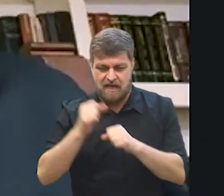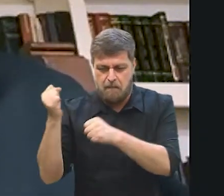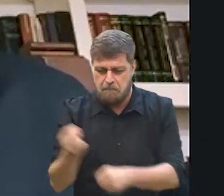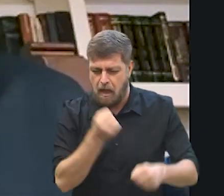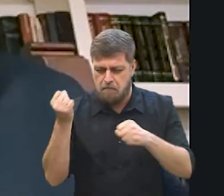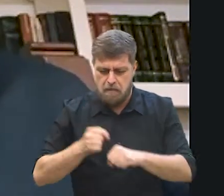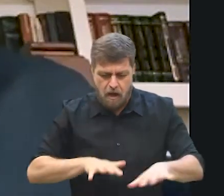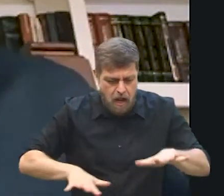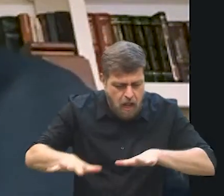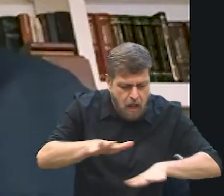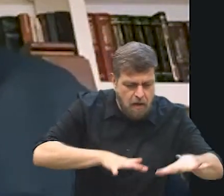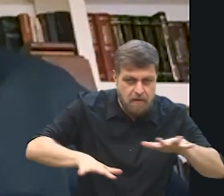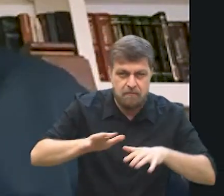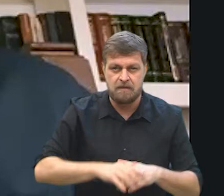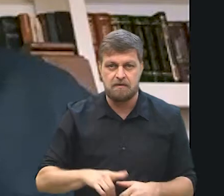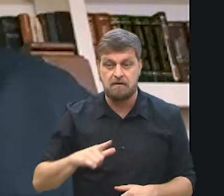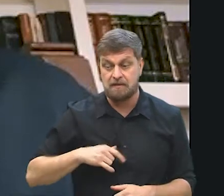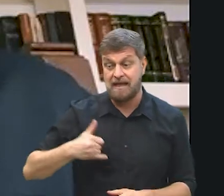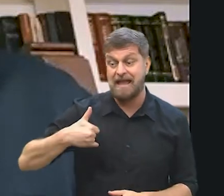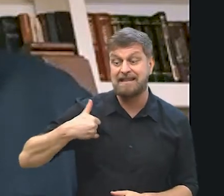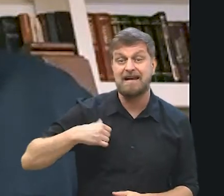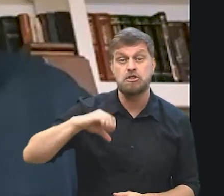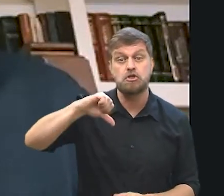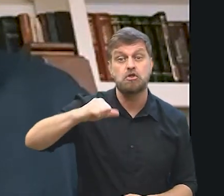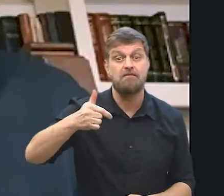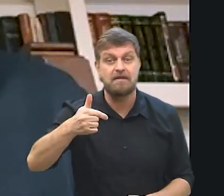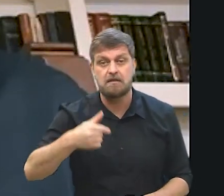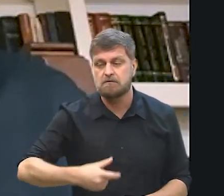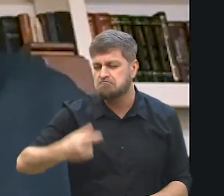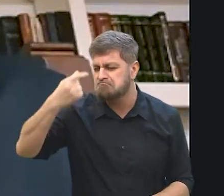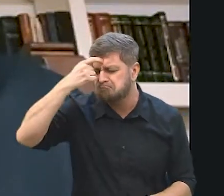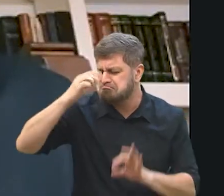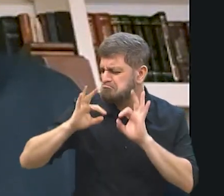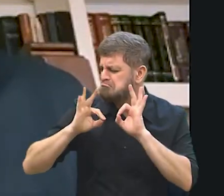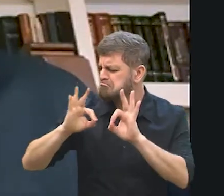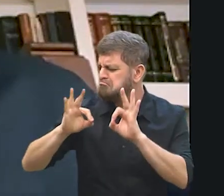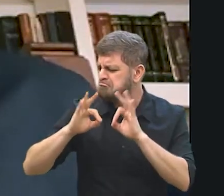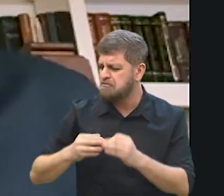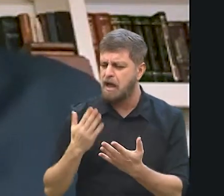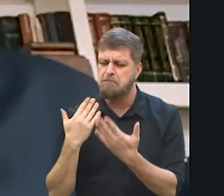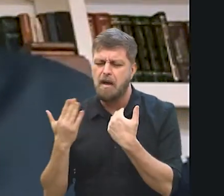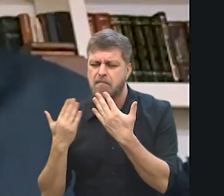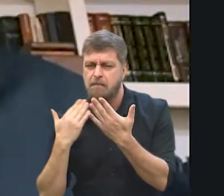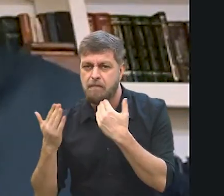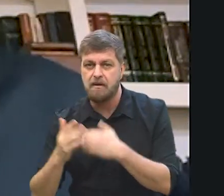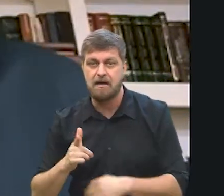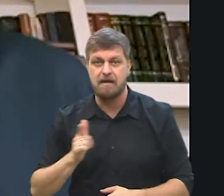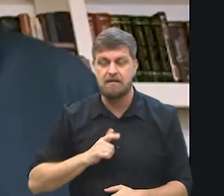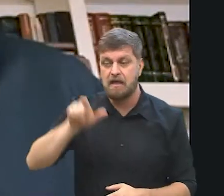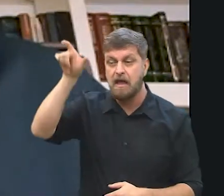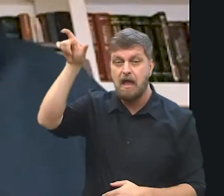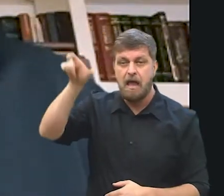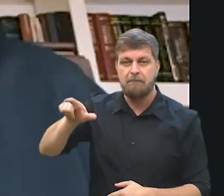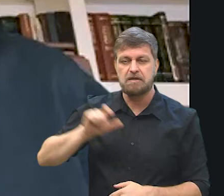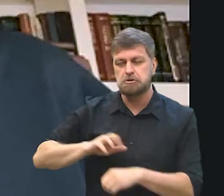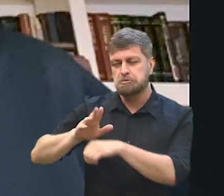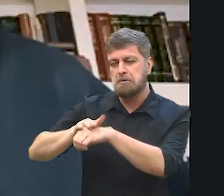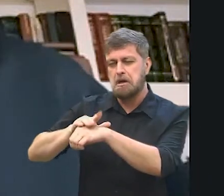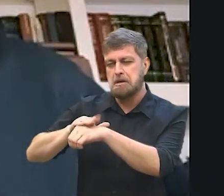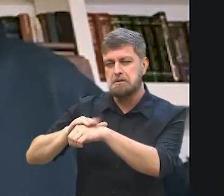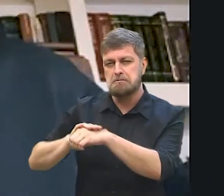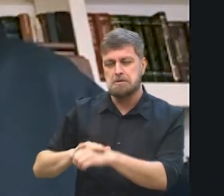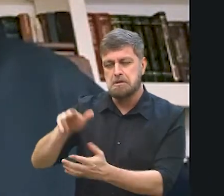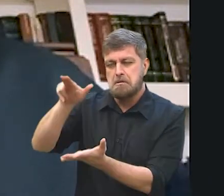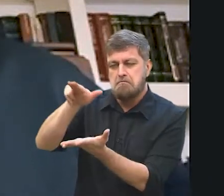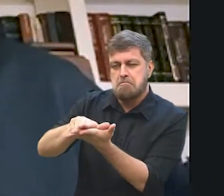vida inteira. Uma com 92 anos, lúcida, conversando. E há muitas patroas, tudo com doença,